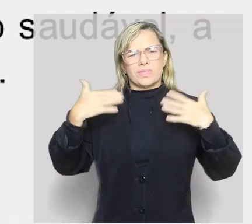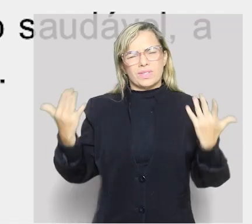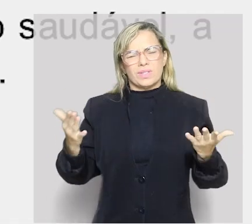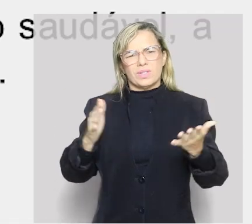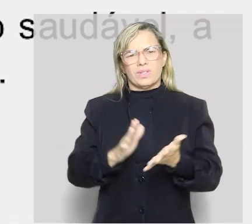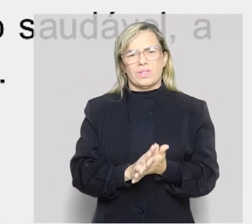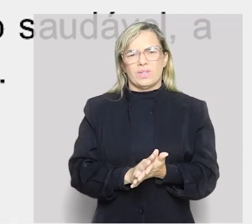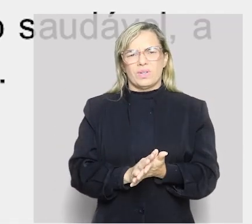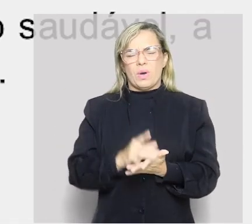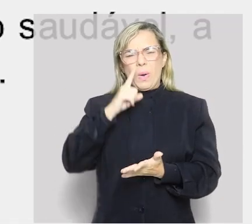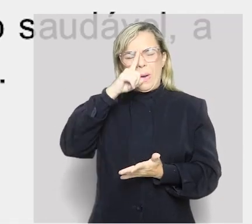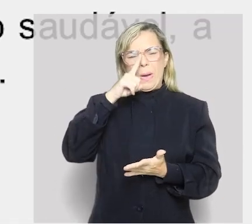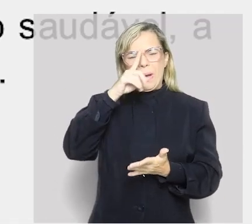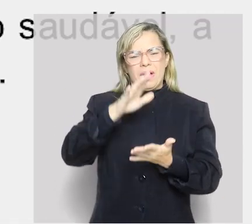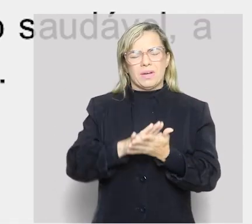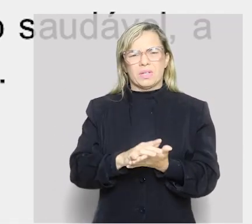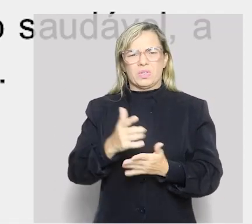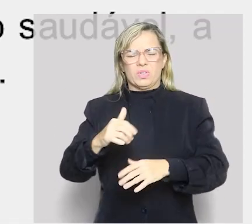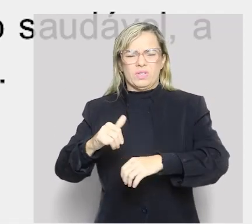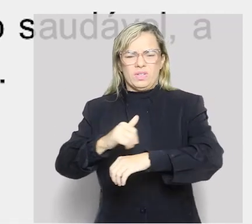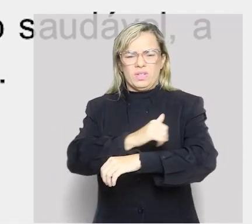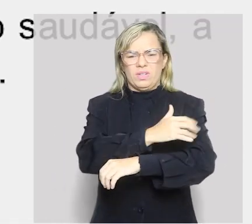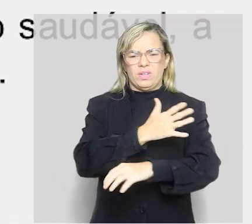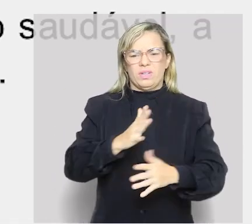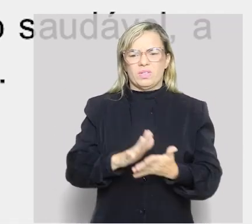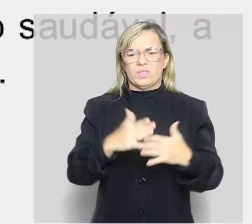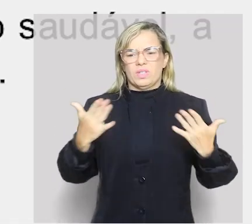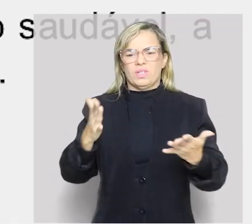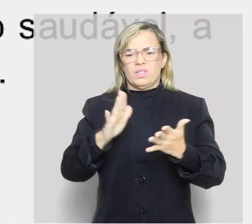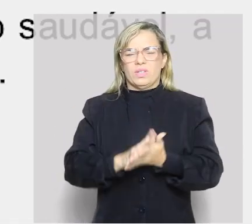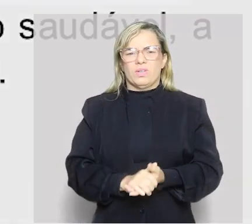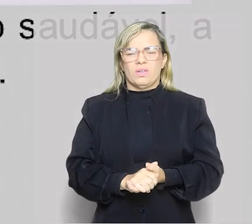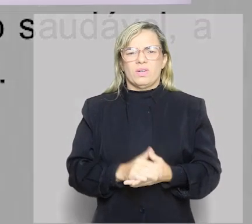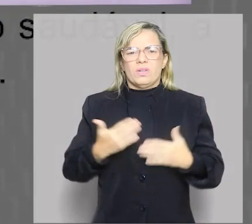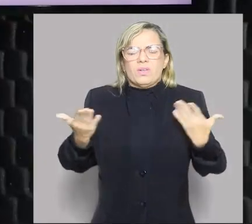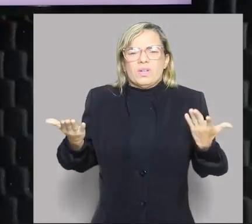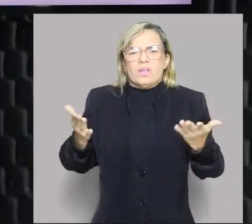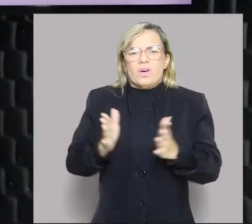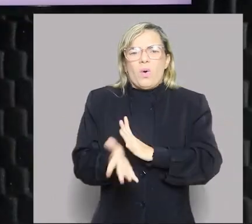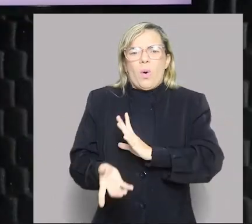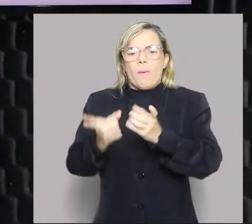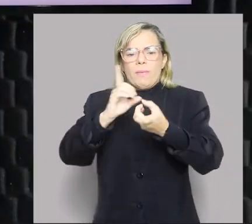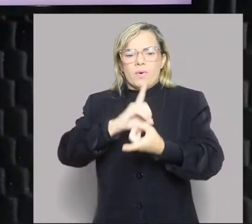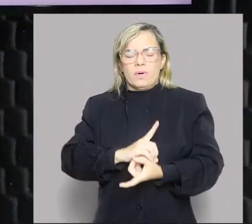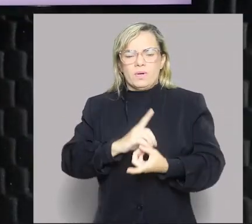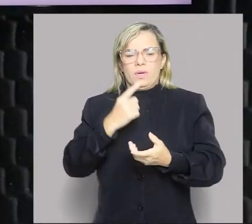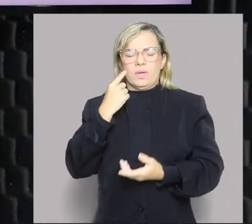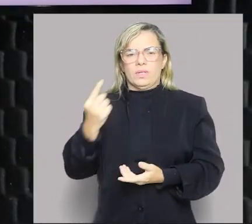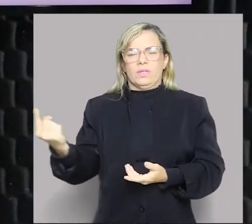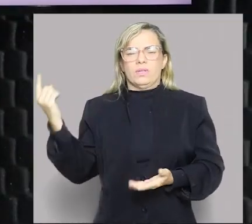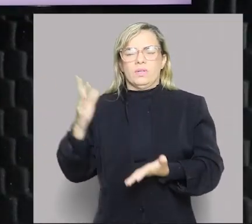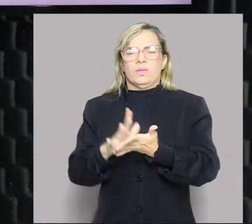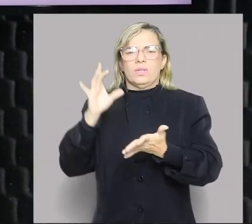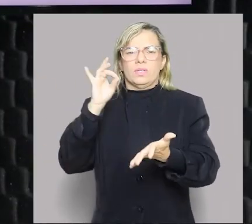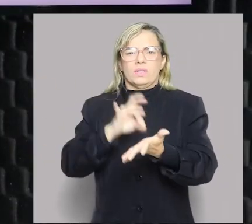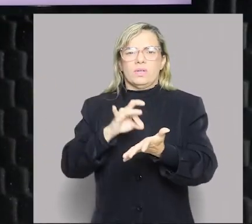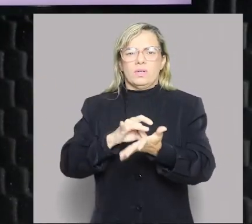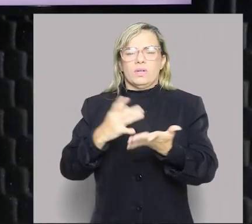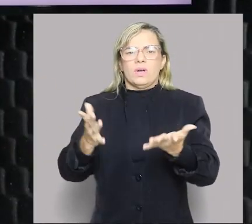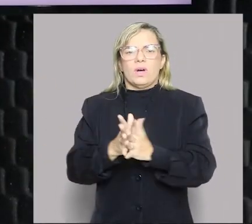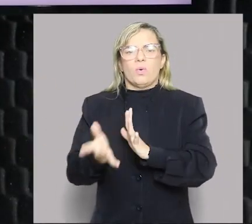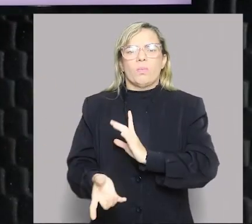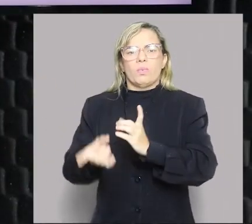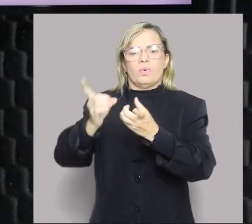colesterol, o risco de ingestão de alimentos sem colesterol, pelo contrário, isso aqui, na verdade, é uma